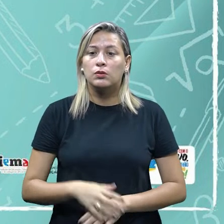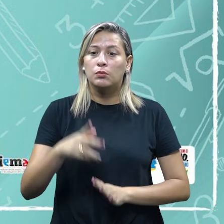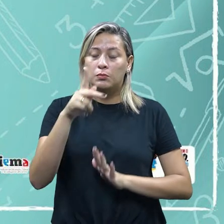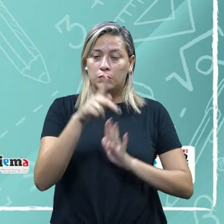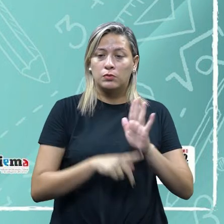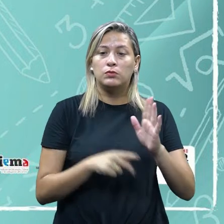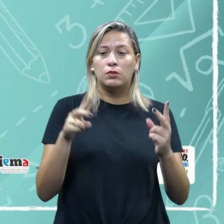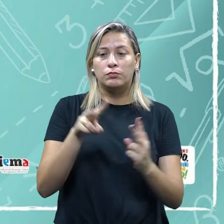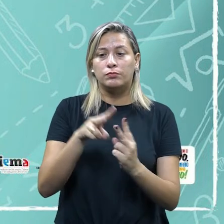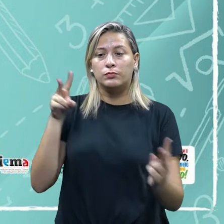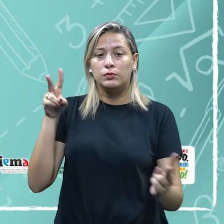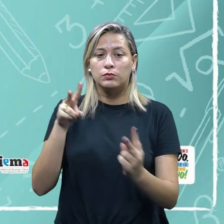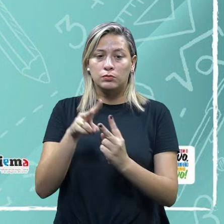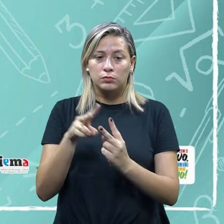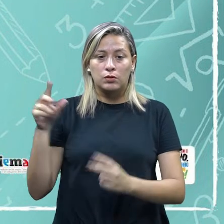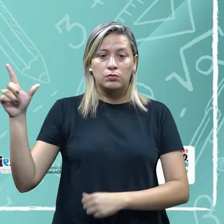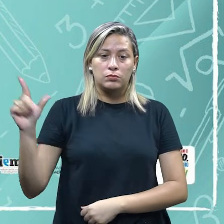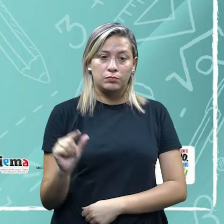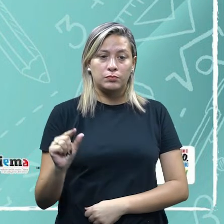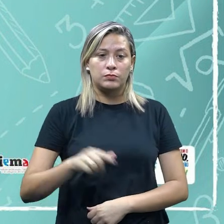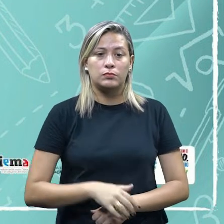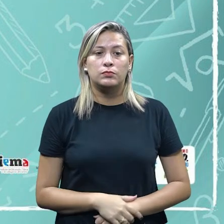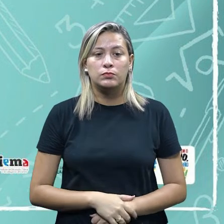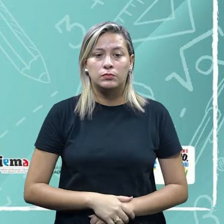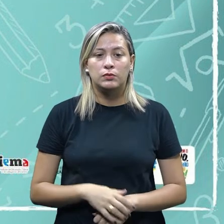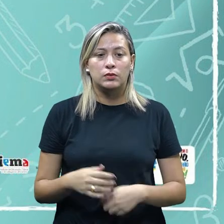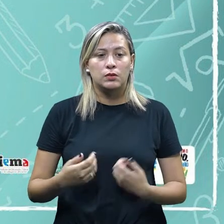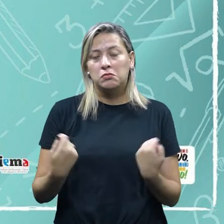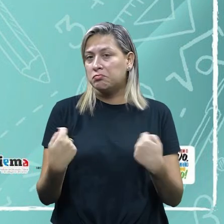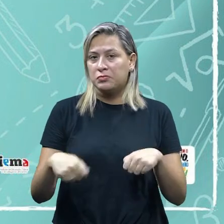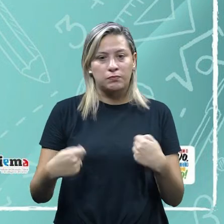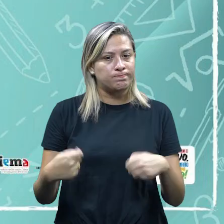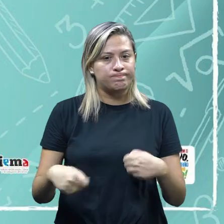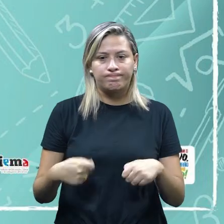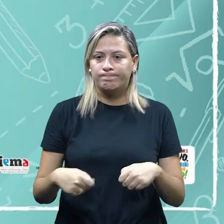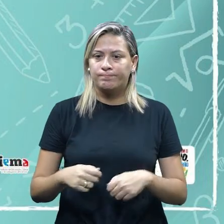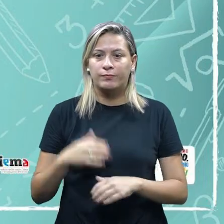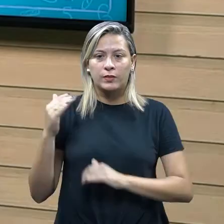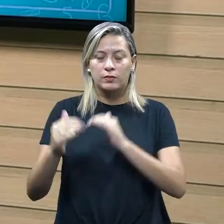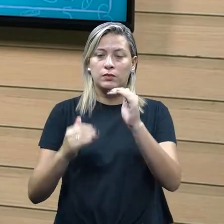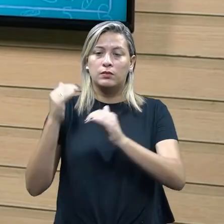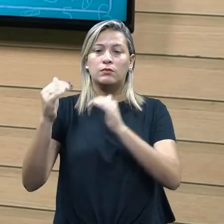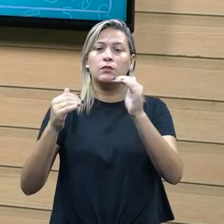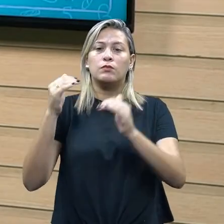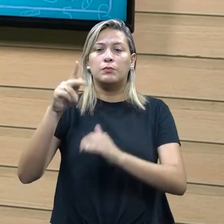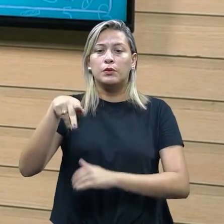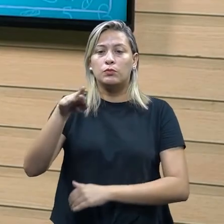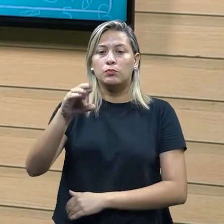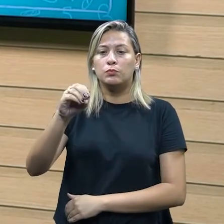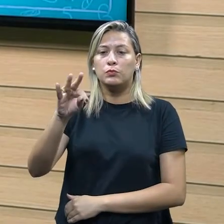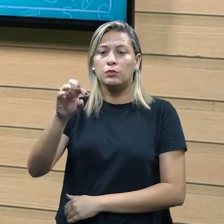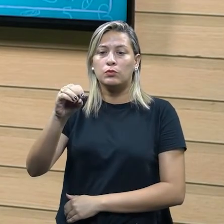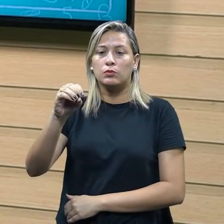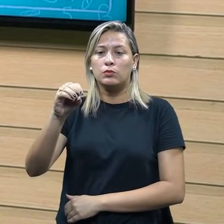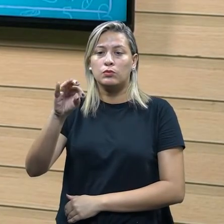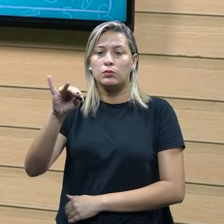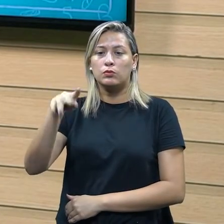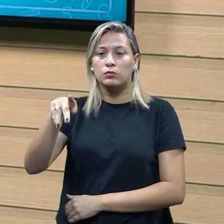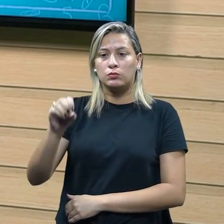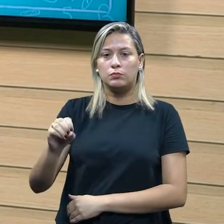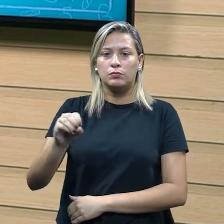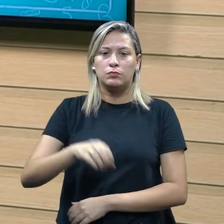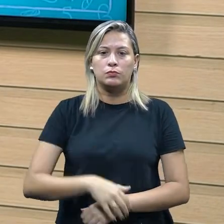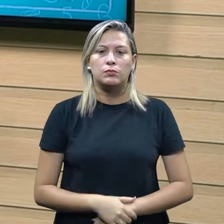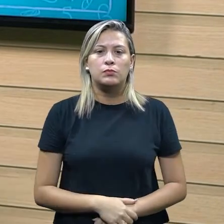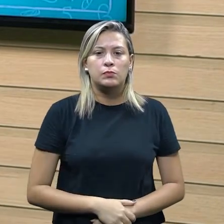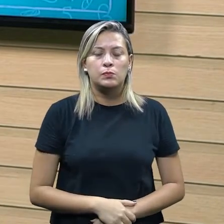de desenvolvimento de protótipo físico, reduzindo assim seus respectivos custos. Então, como ele faz toda a sua variável ali dentro